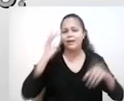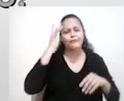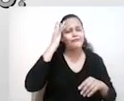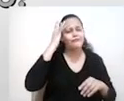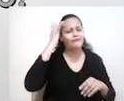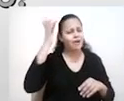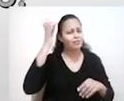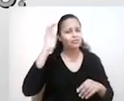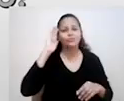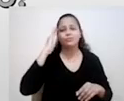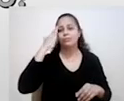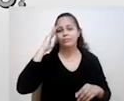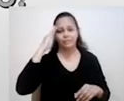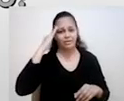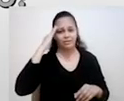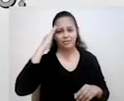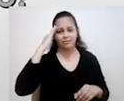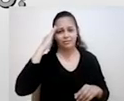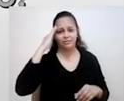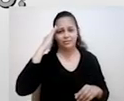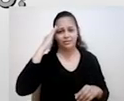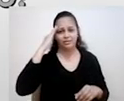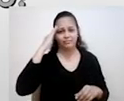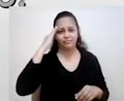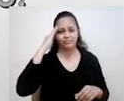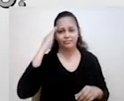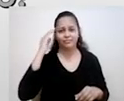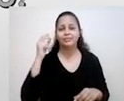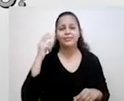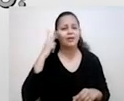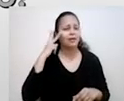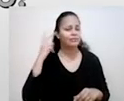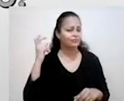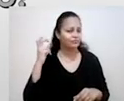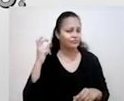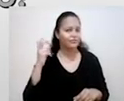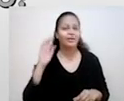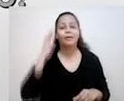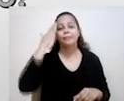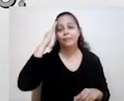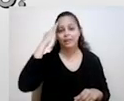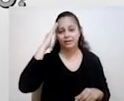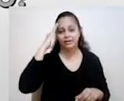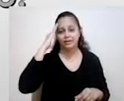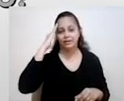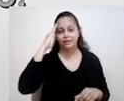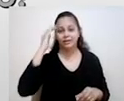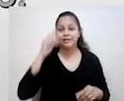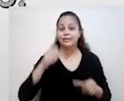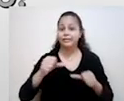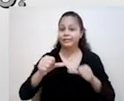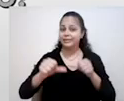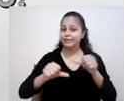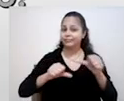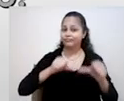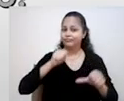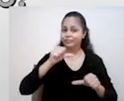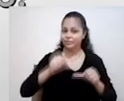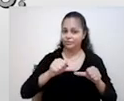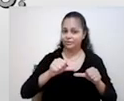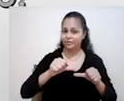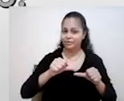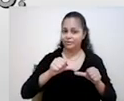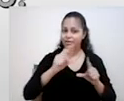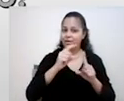compreensão. Então, a ordem direta ela é a mais usada, é a mais comum e é mais fácil de entender. Quando eu inverto a ordem das palavras, quando